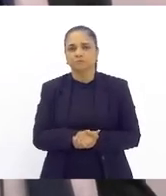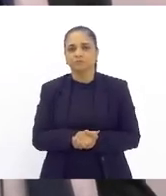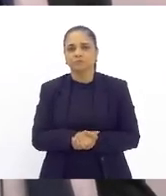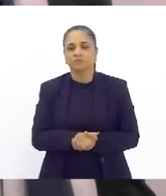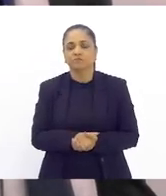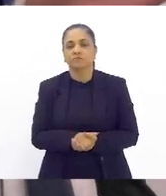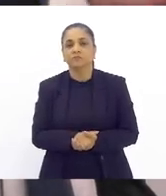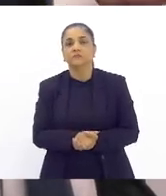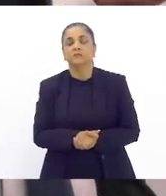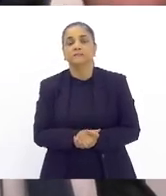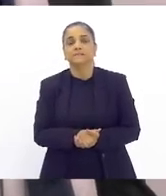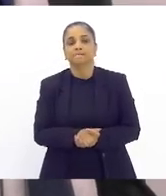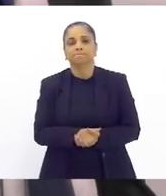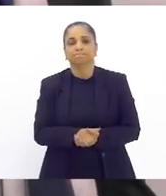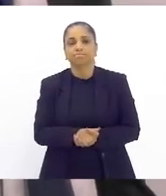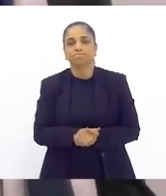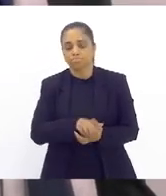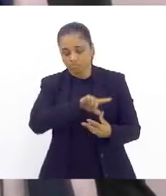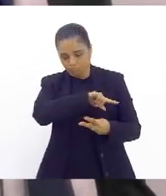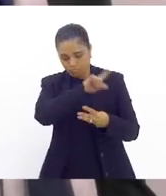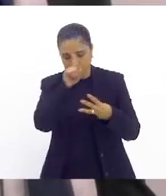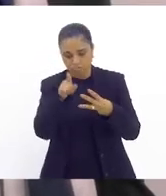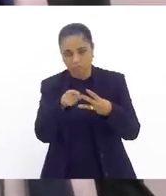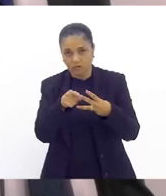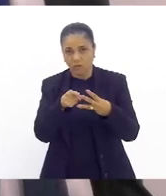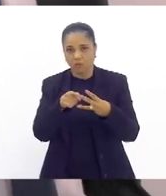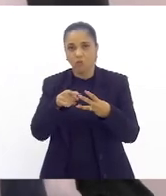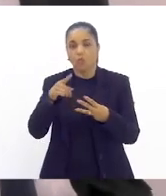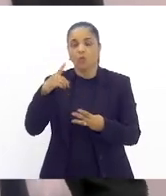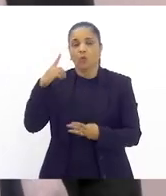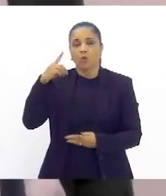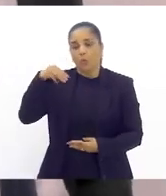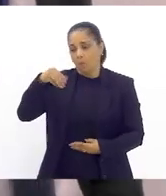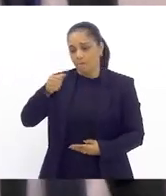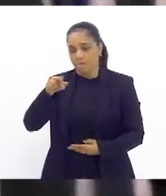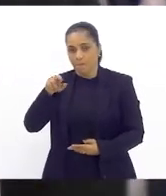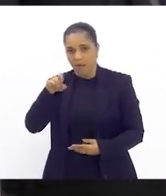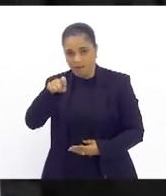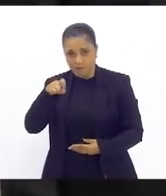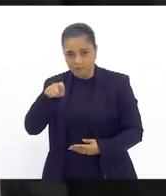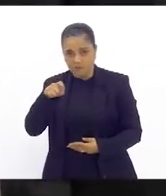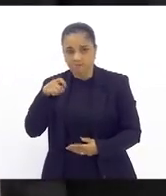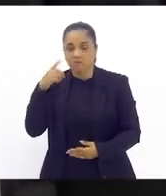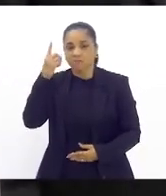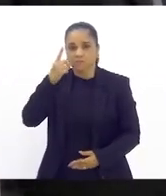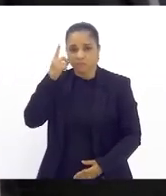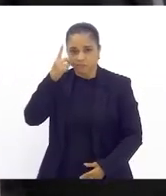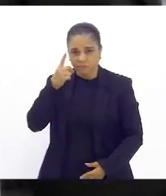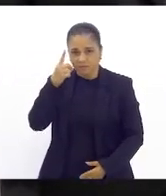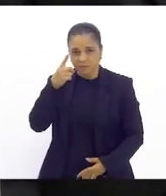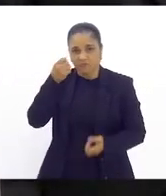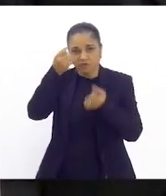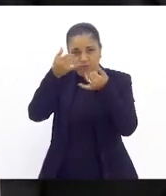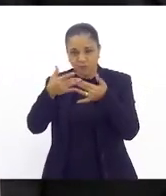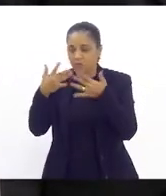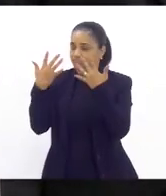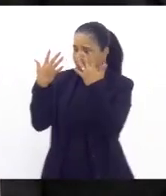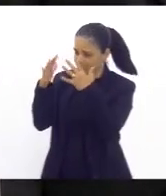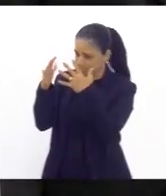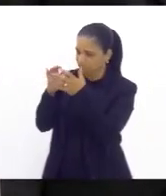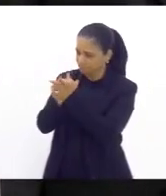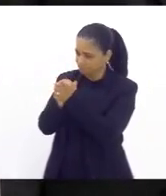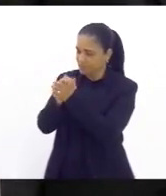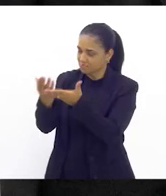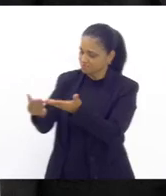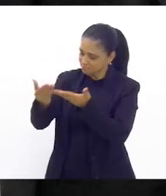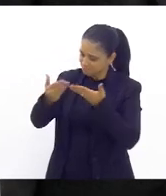queria falar também assim em relação ao ponto que o deputado Marcos Lemos falou agora e aproveitar para saudá-lo viu Deputado eh prazer prazer te